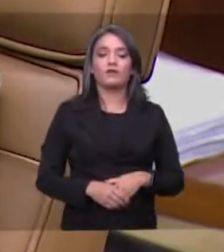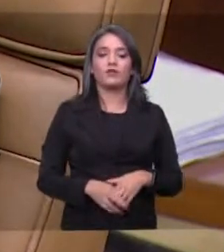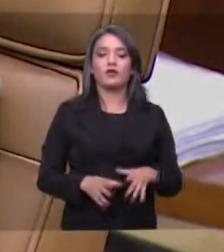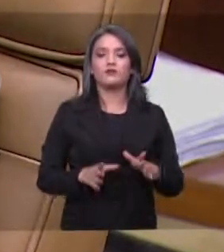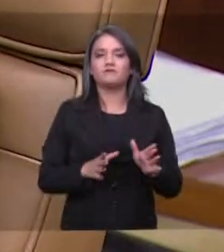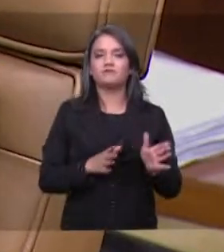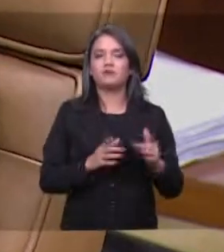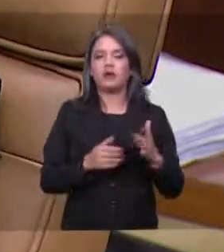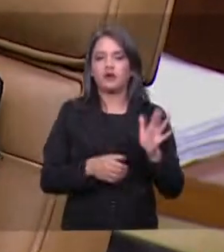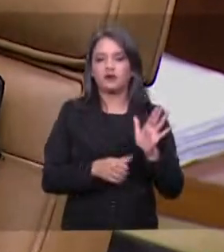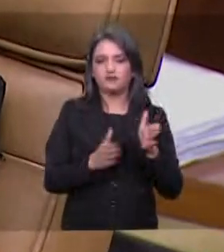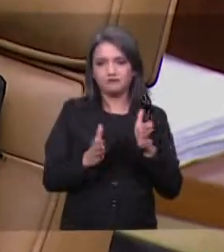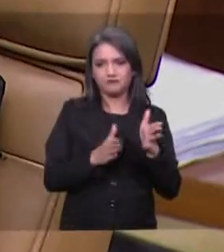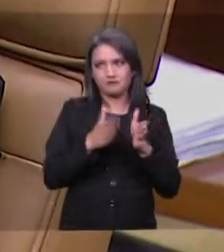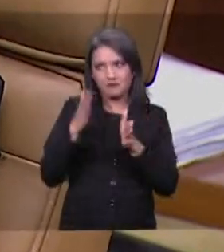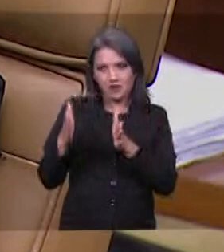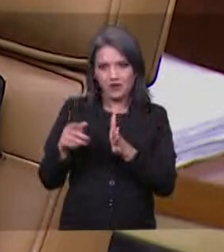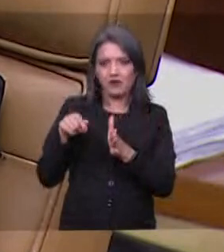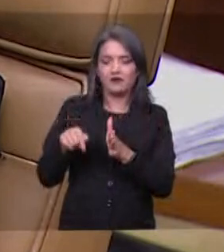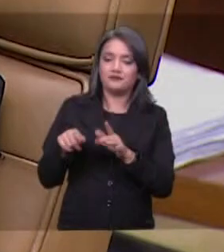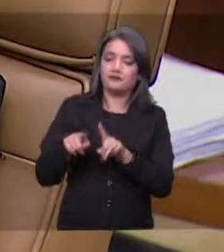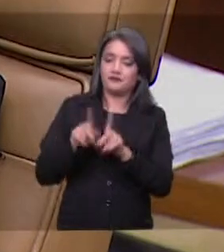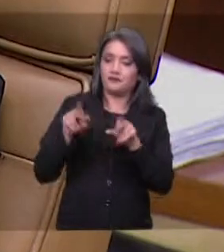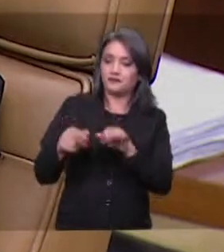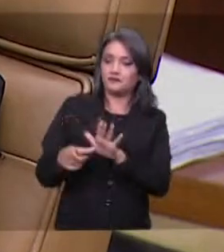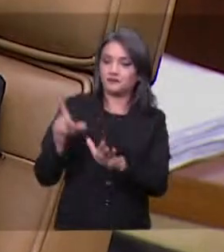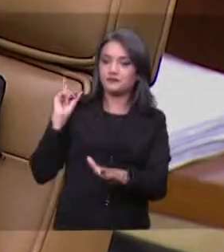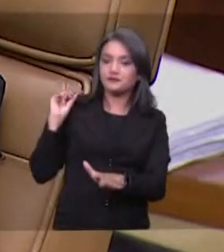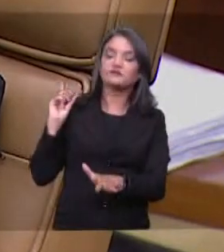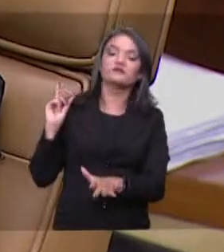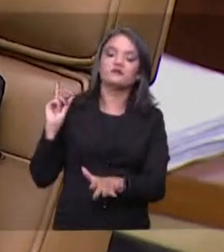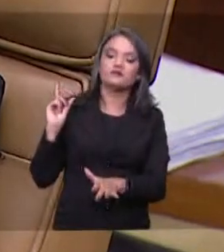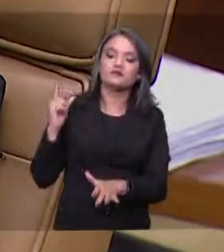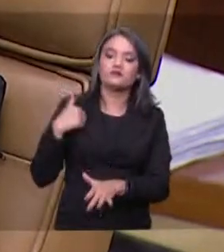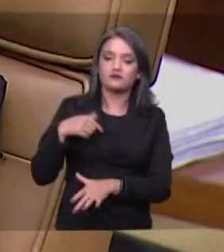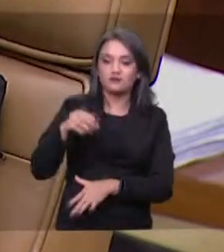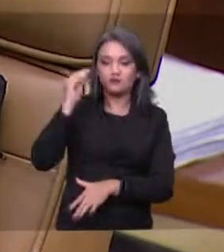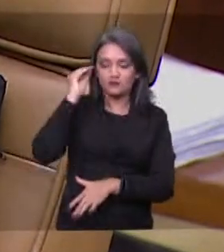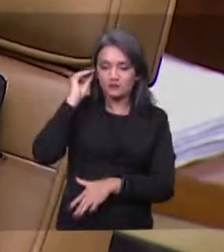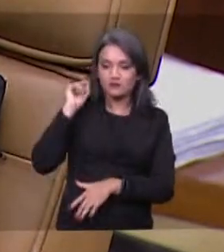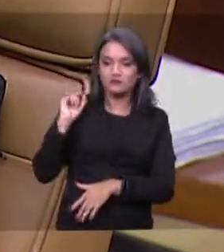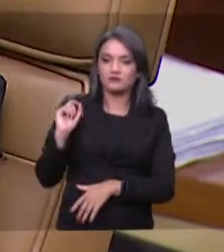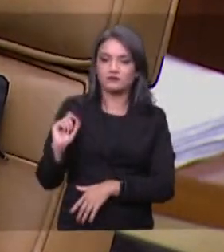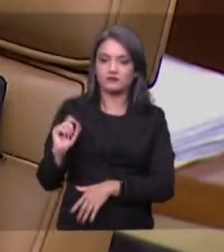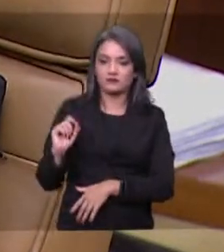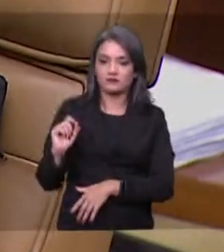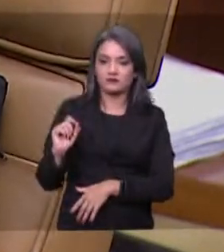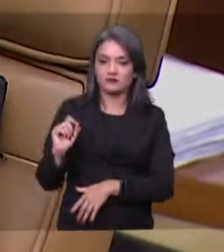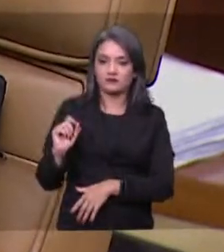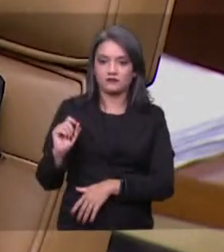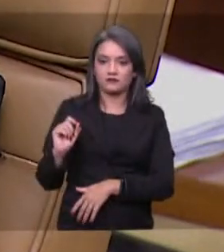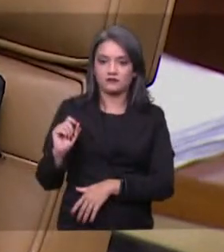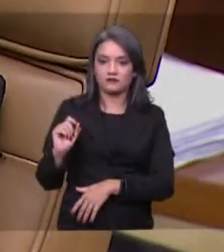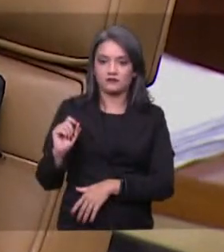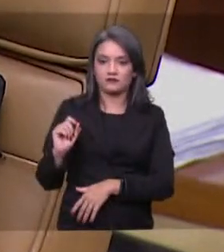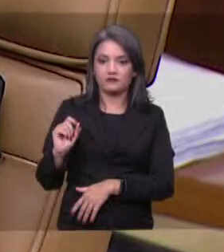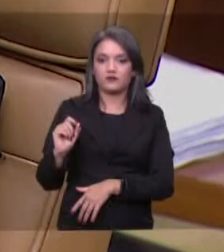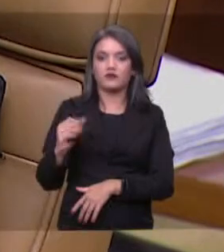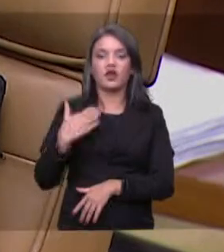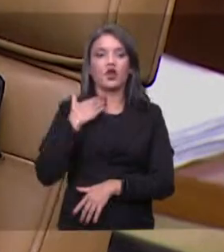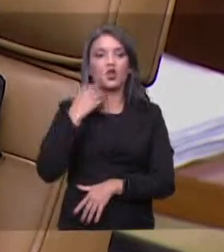parte, como já anteriormente, eu entendi que deve ser cessar a